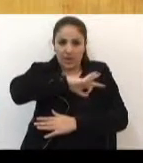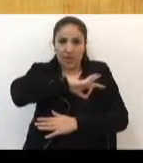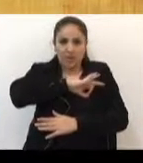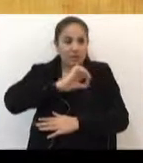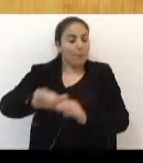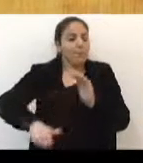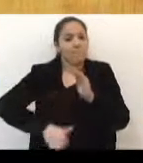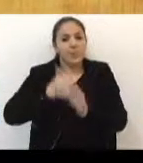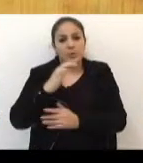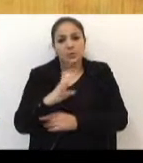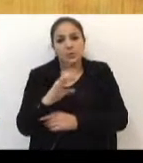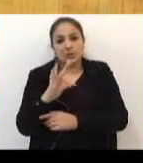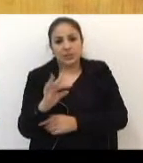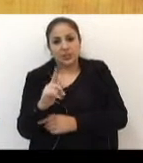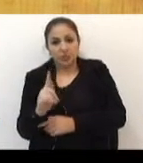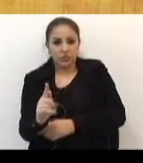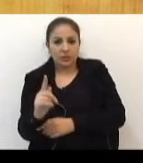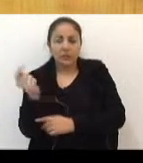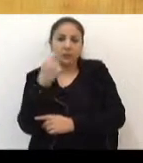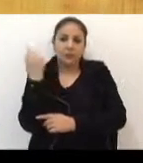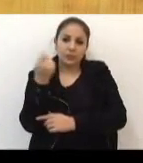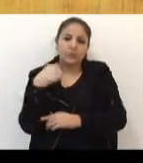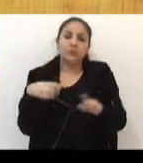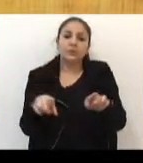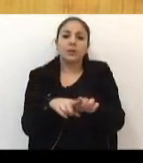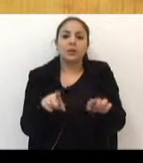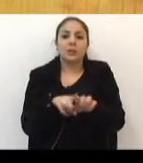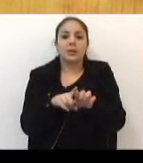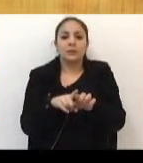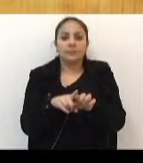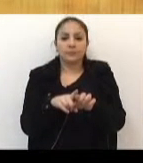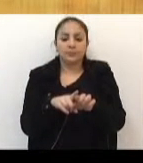Grande do Sul. Em virtude de toda